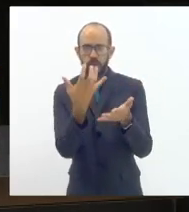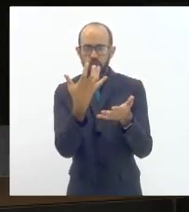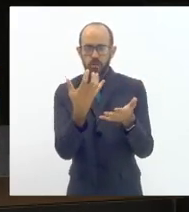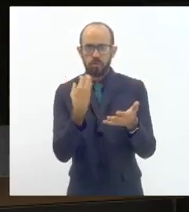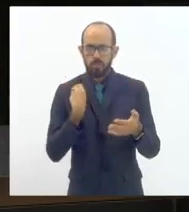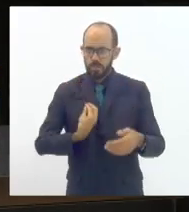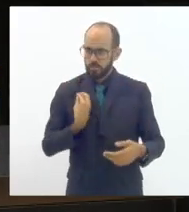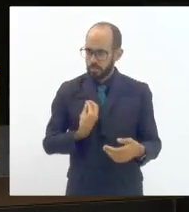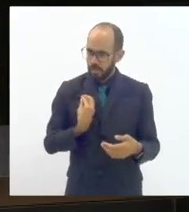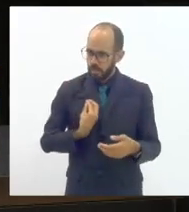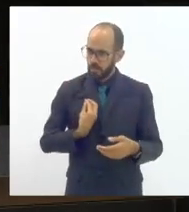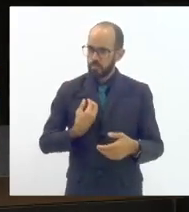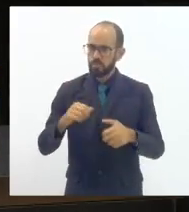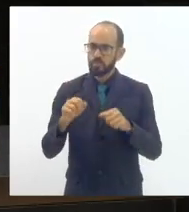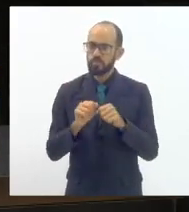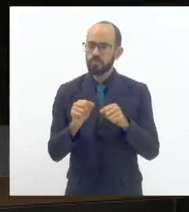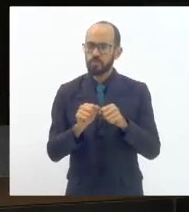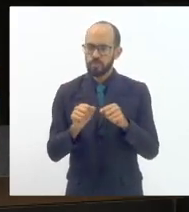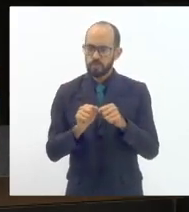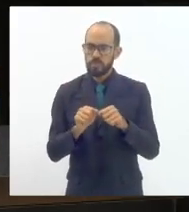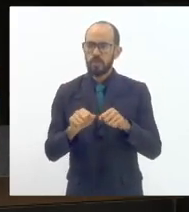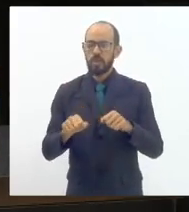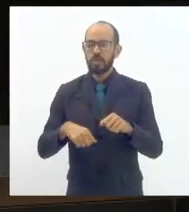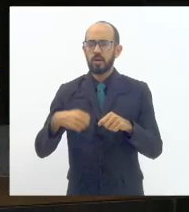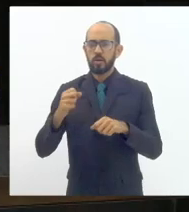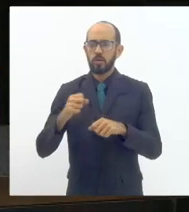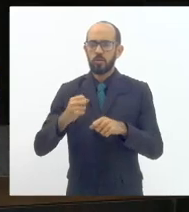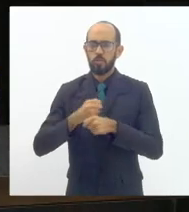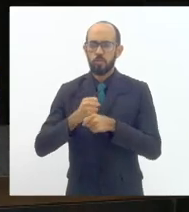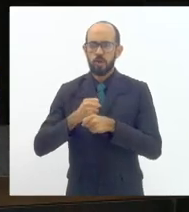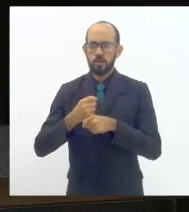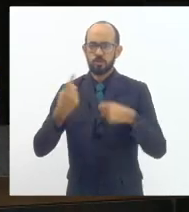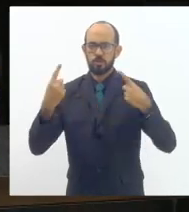que desempenharam aí a destreza num ano totalmente